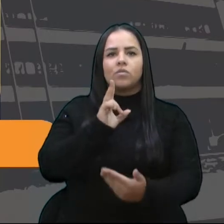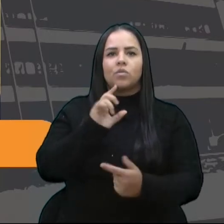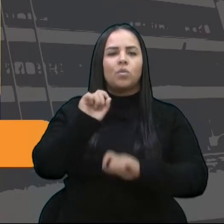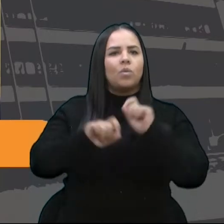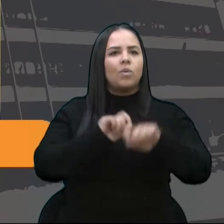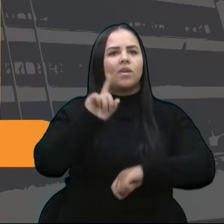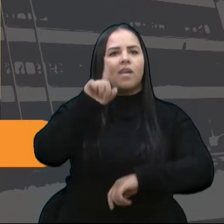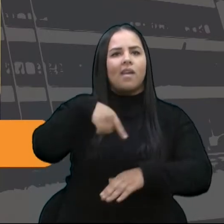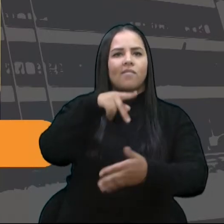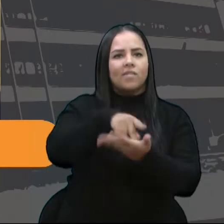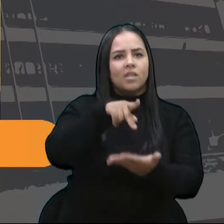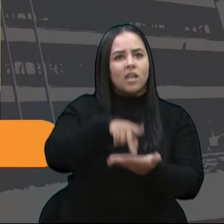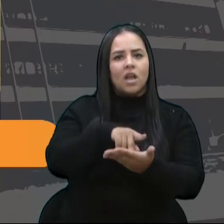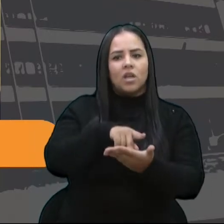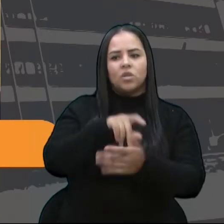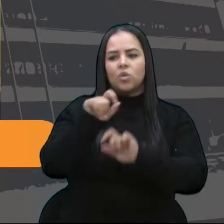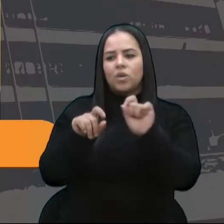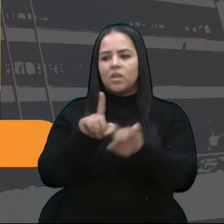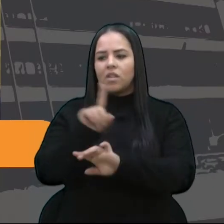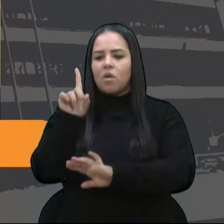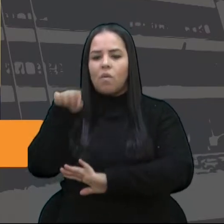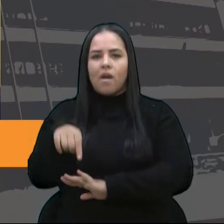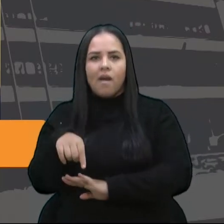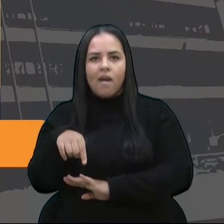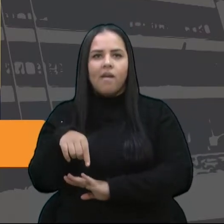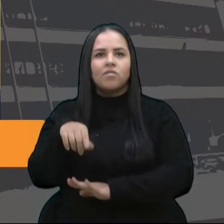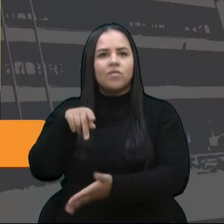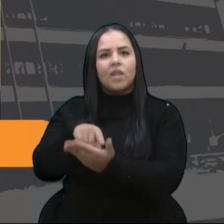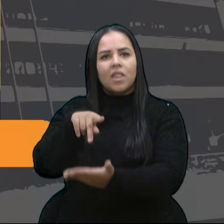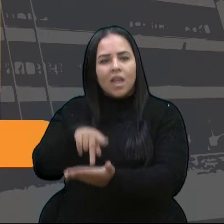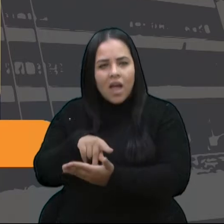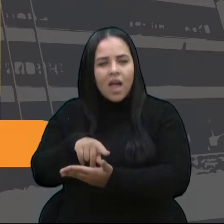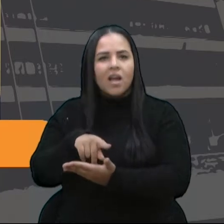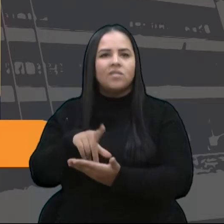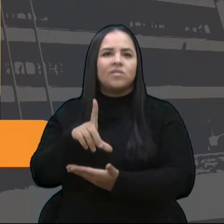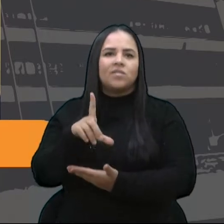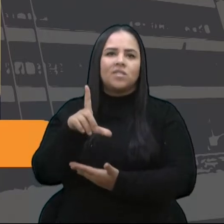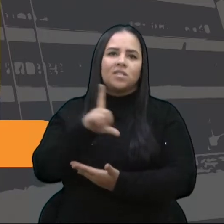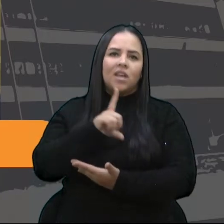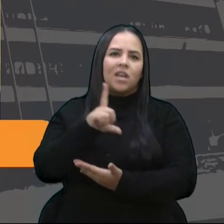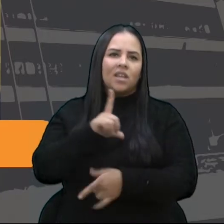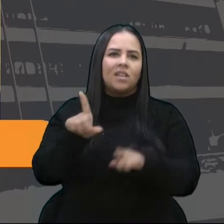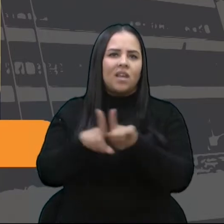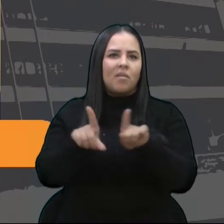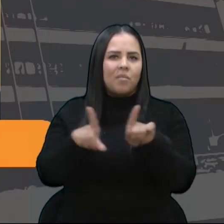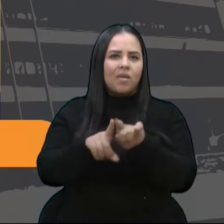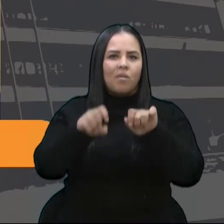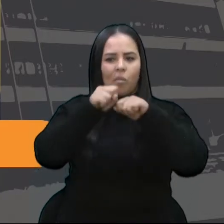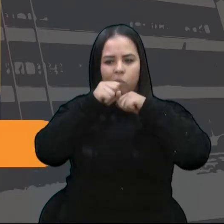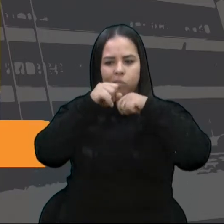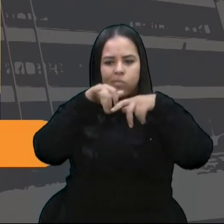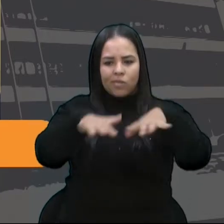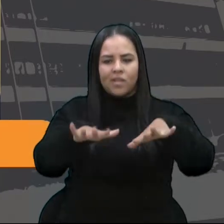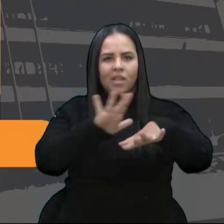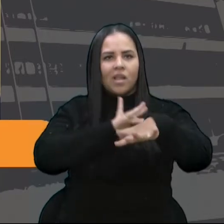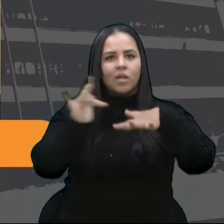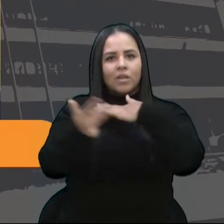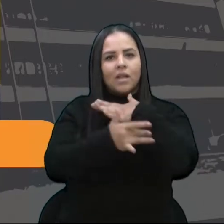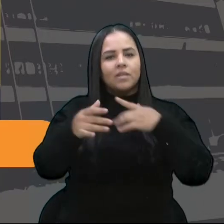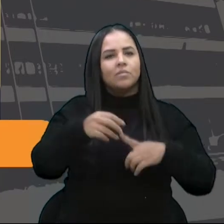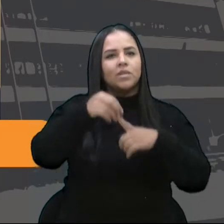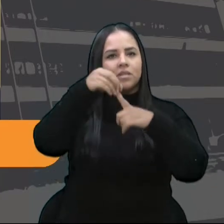verdadeiro e o que não é verdadeiro, o que é divulgado. Nós temos essa situação da proliferação das redes sociais,